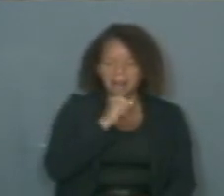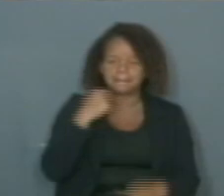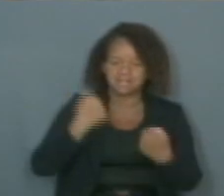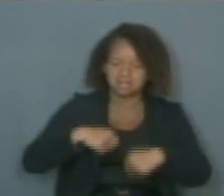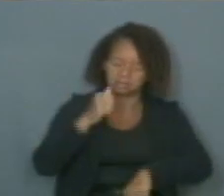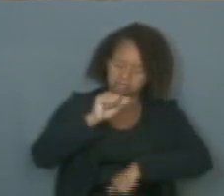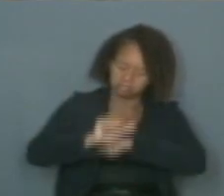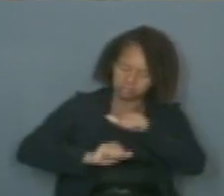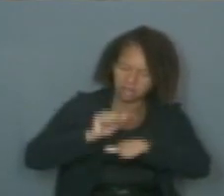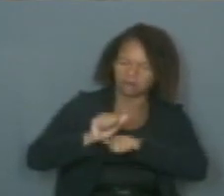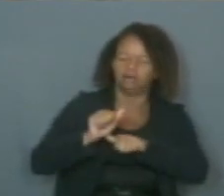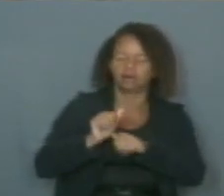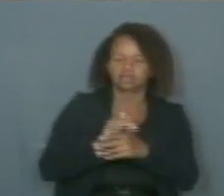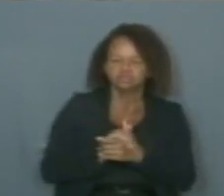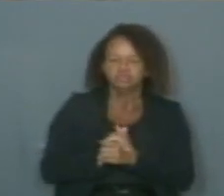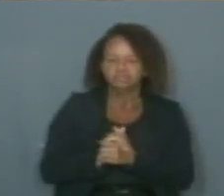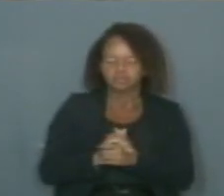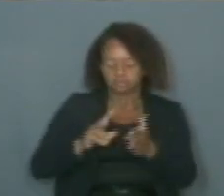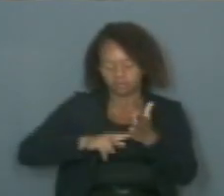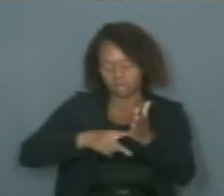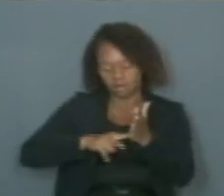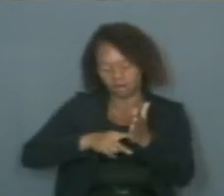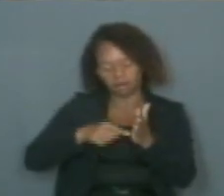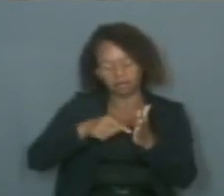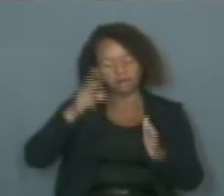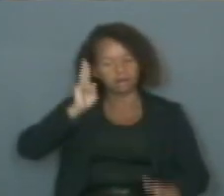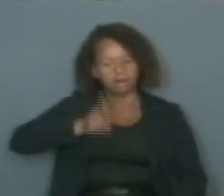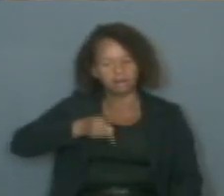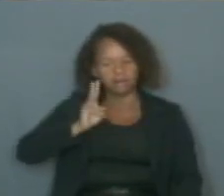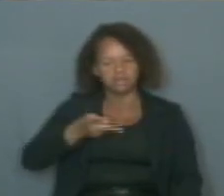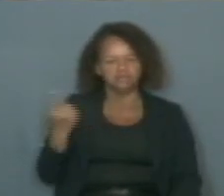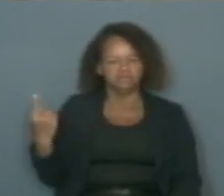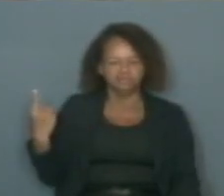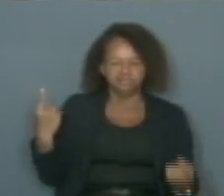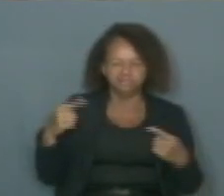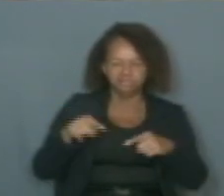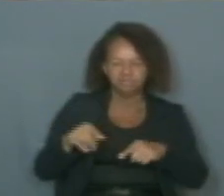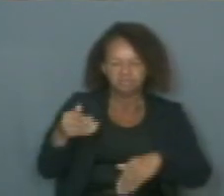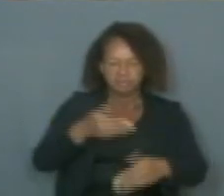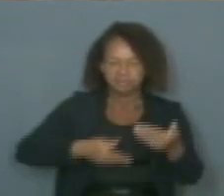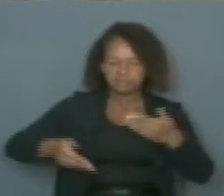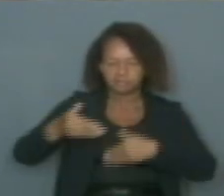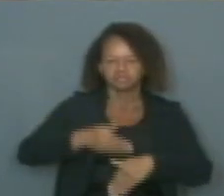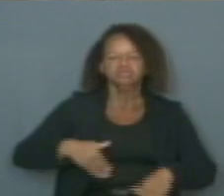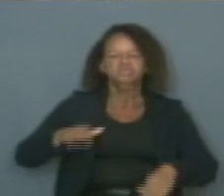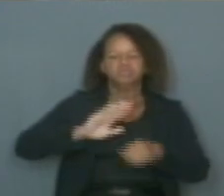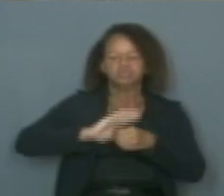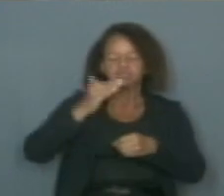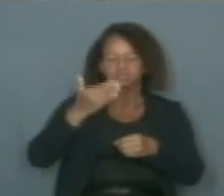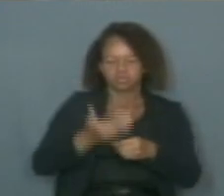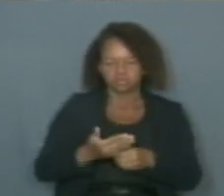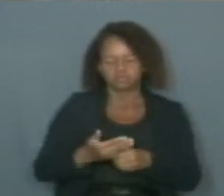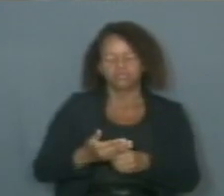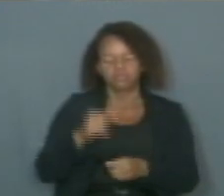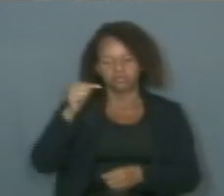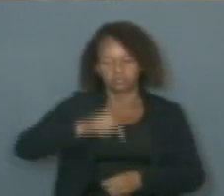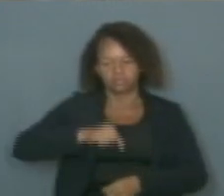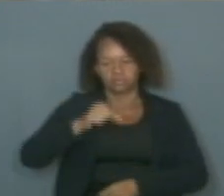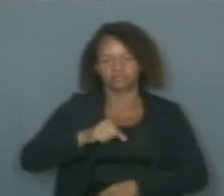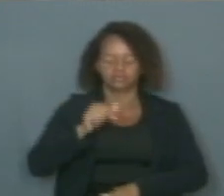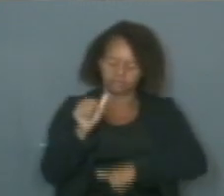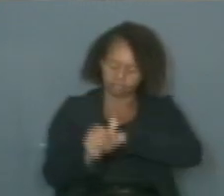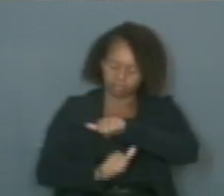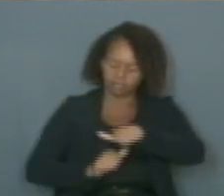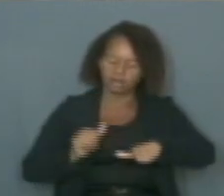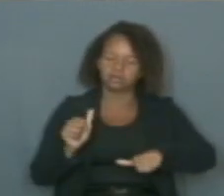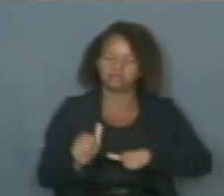de modificação, e o sindicato sempre teve uma interação com a Câmara Municipal do Recife para